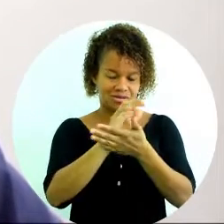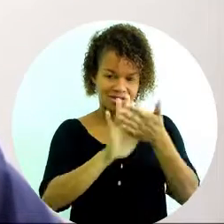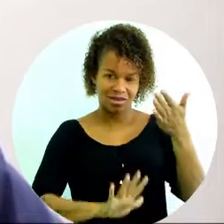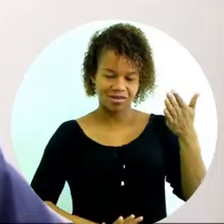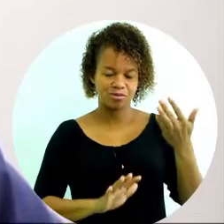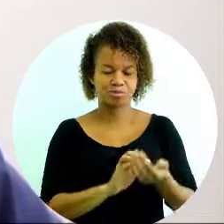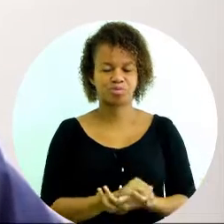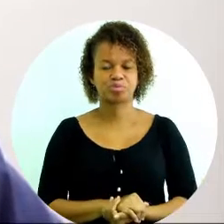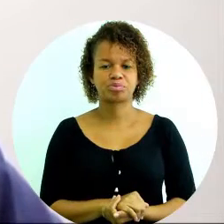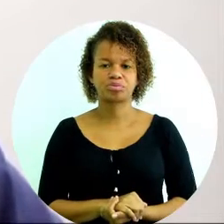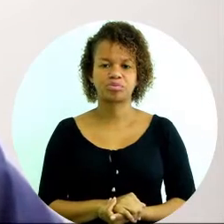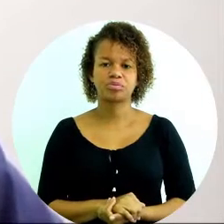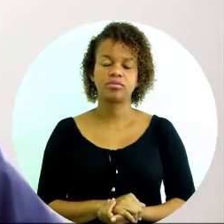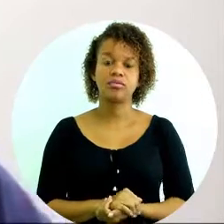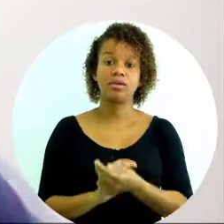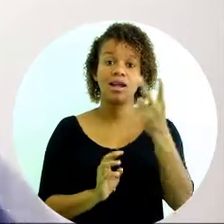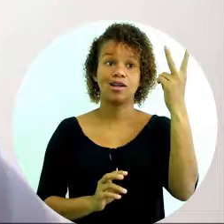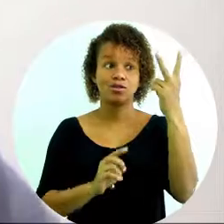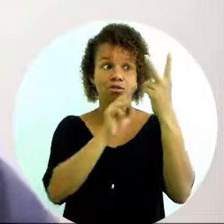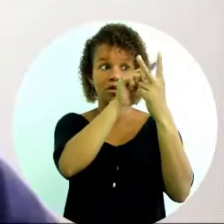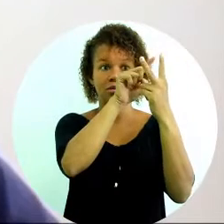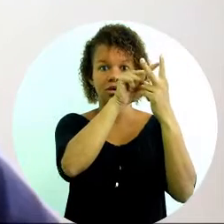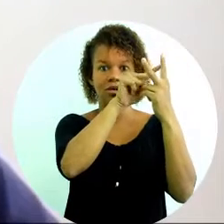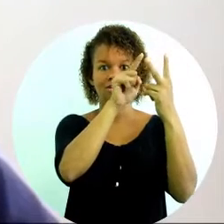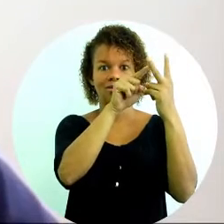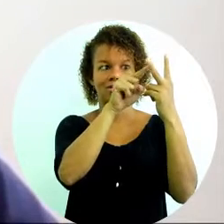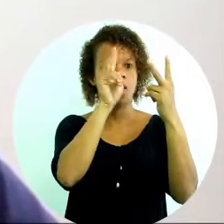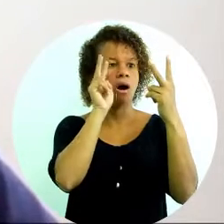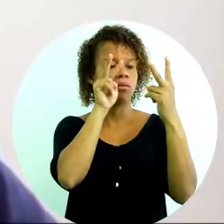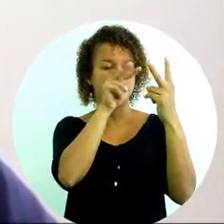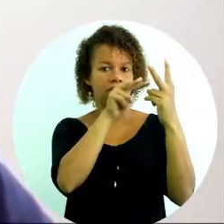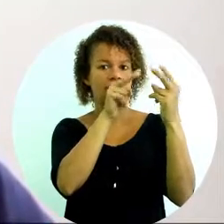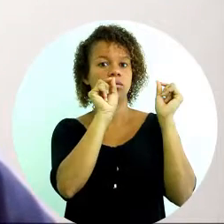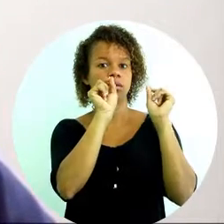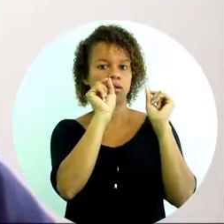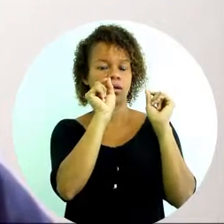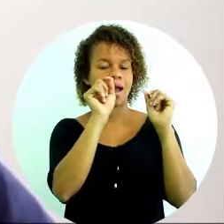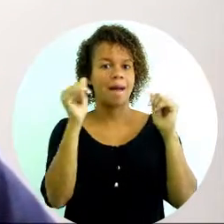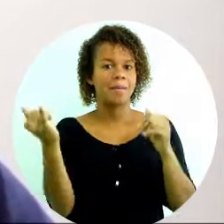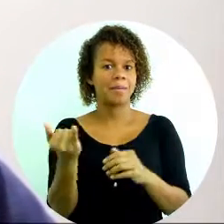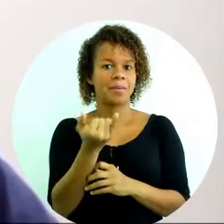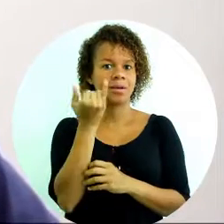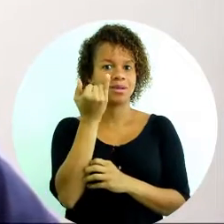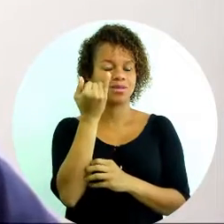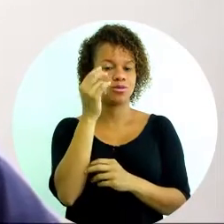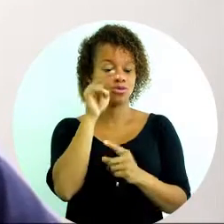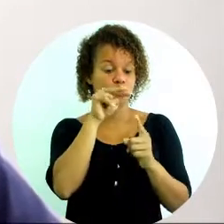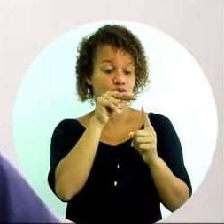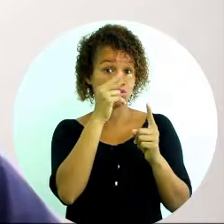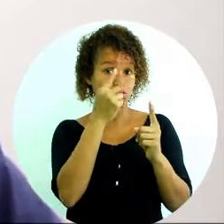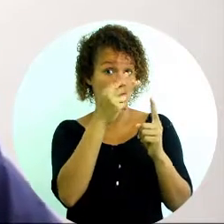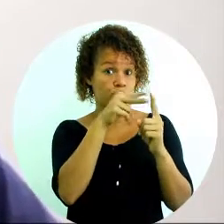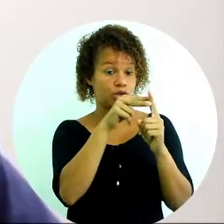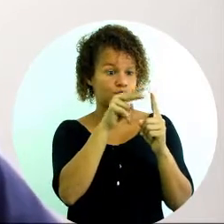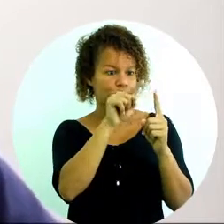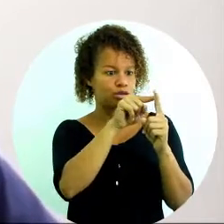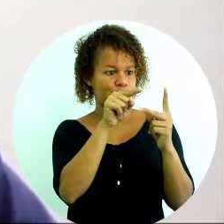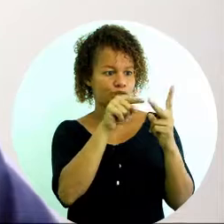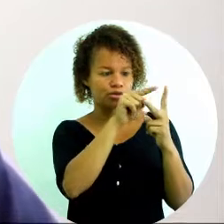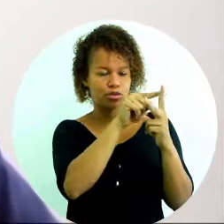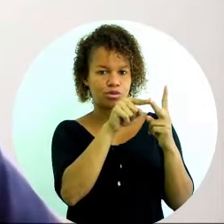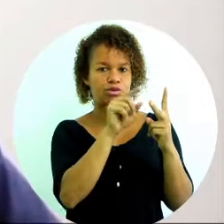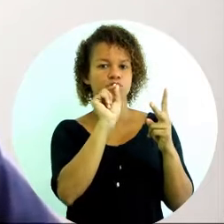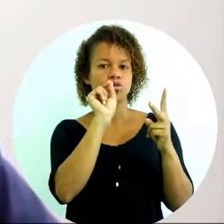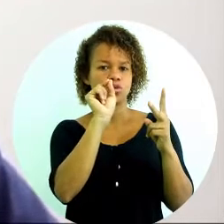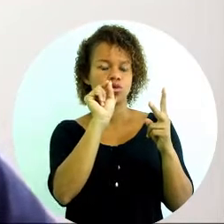Vamos iniciar nossas atividades? Nas duas primeiras competências, observamos, a princípio, duas